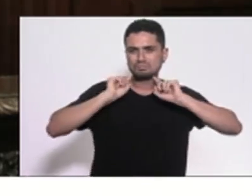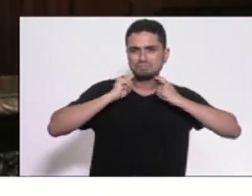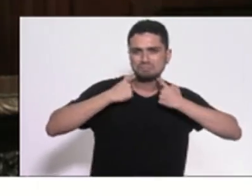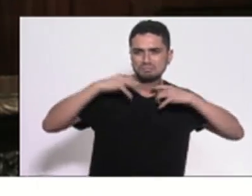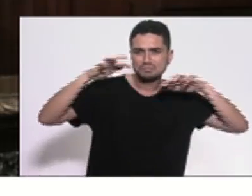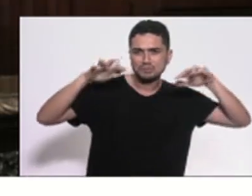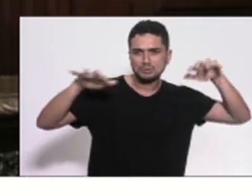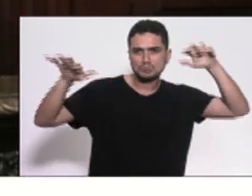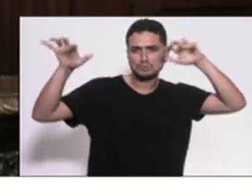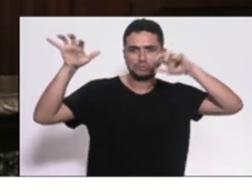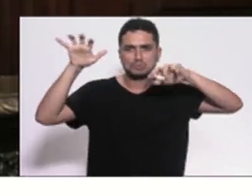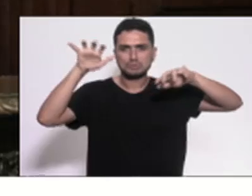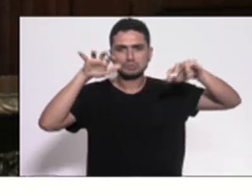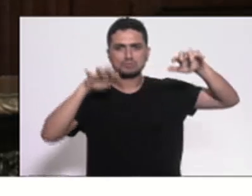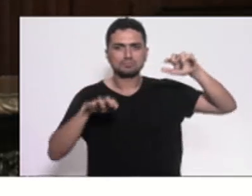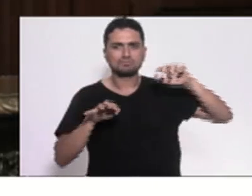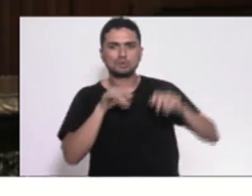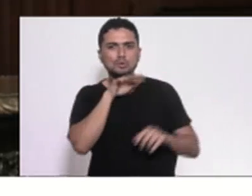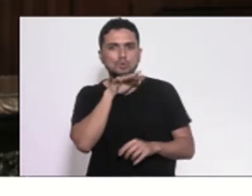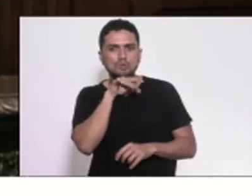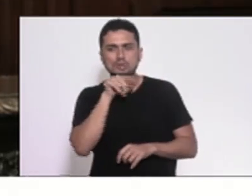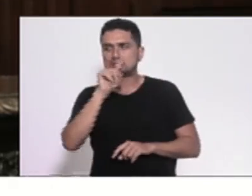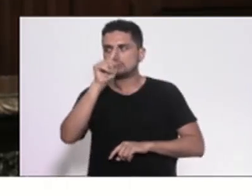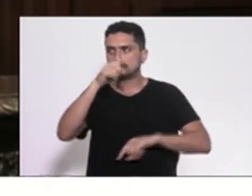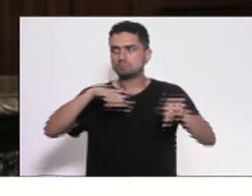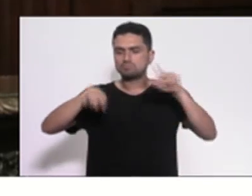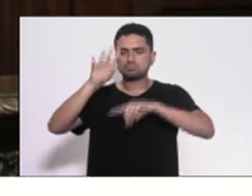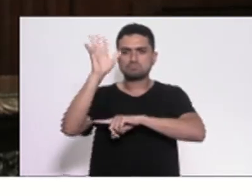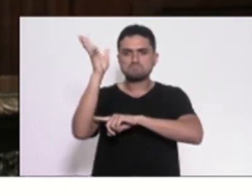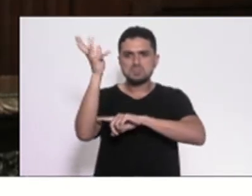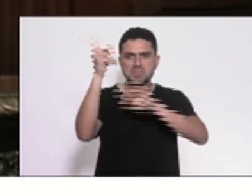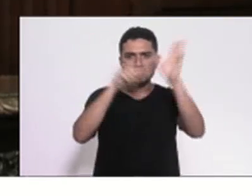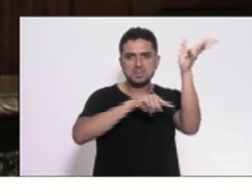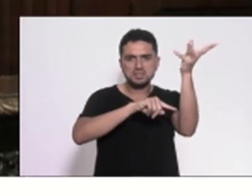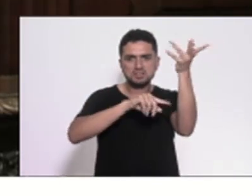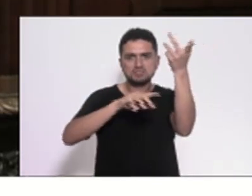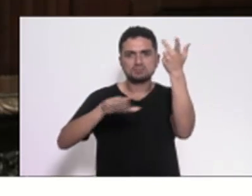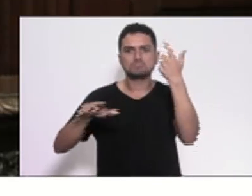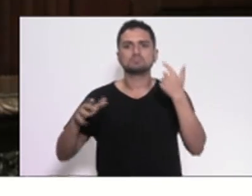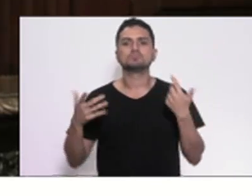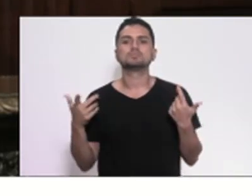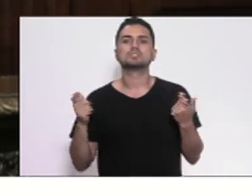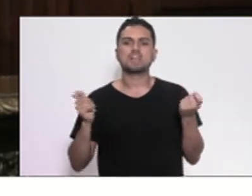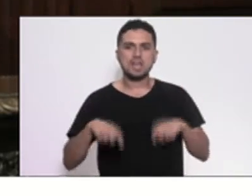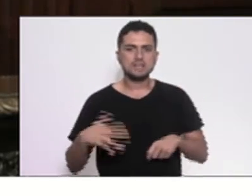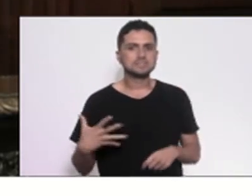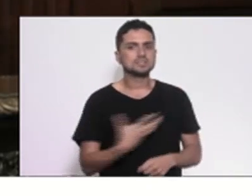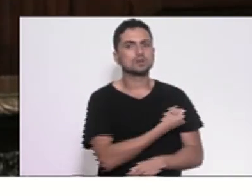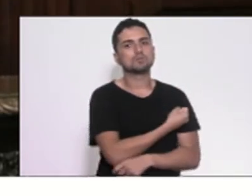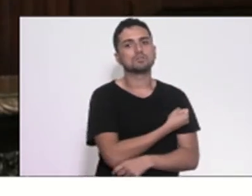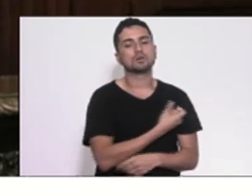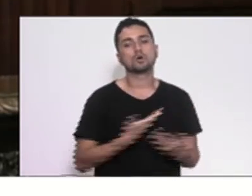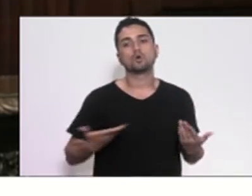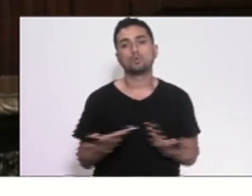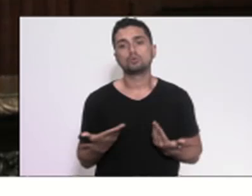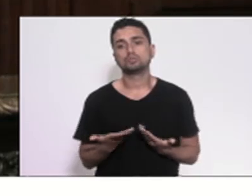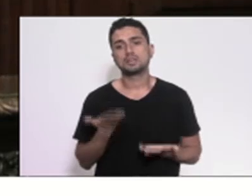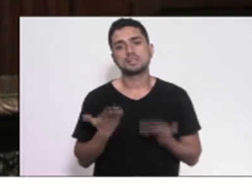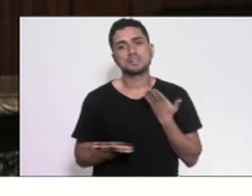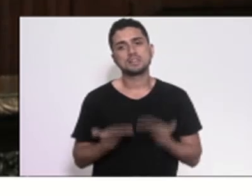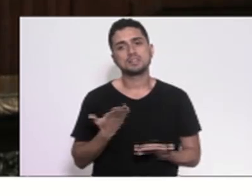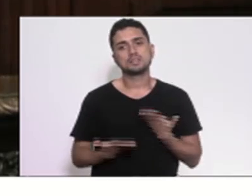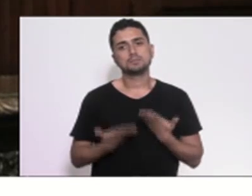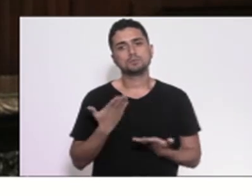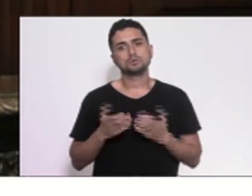menos prejudicial ao meio ambiente, muito se salvaria. Hoje o equilíbrio do